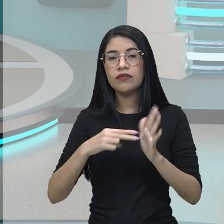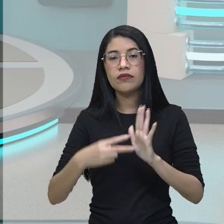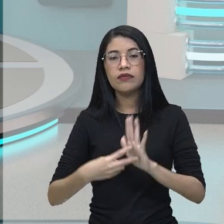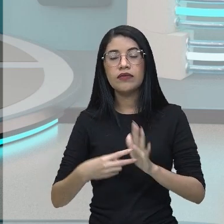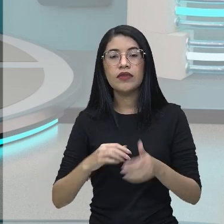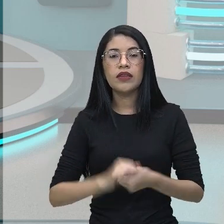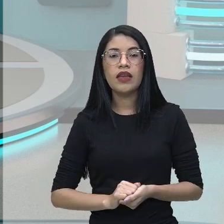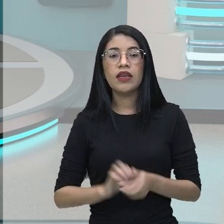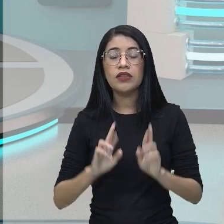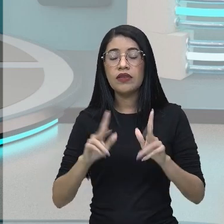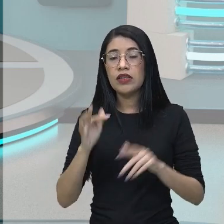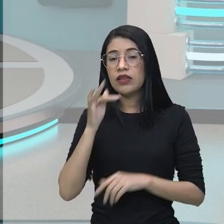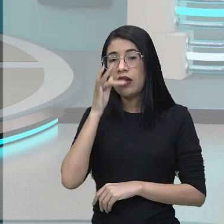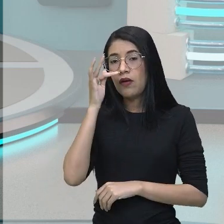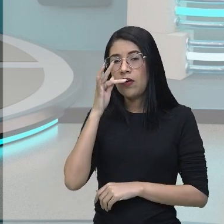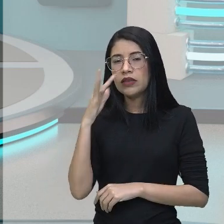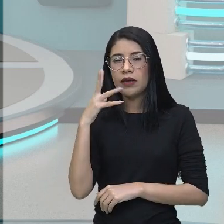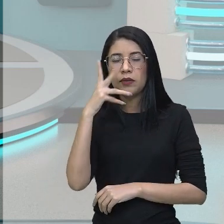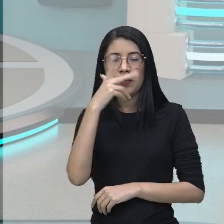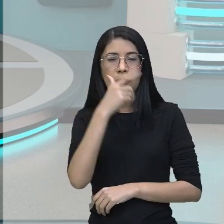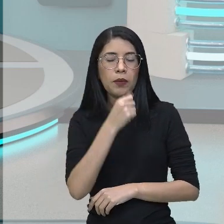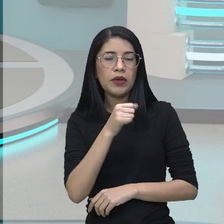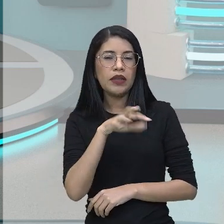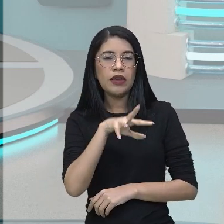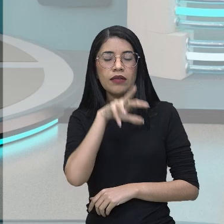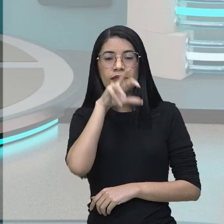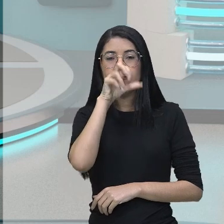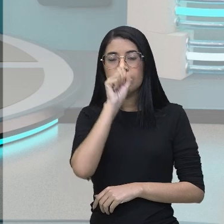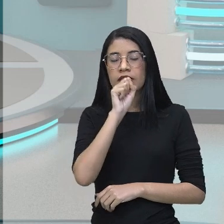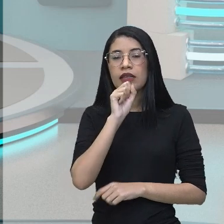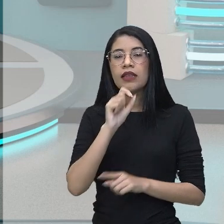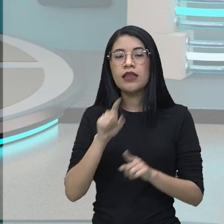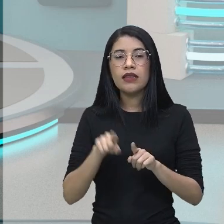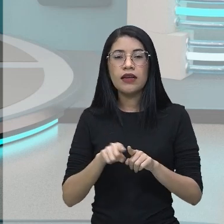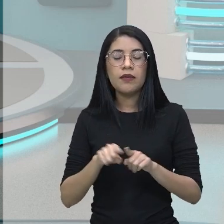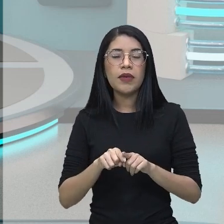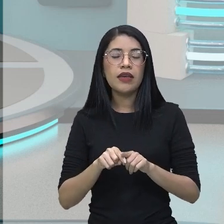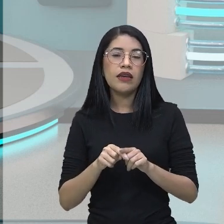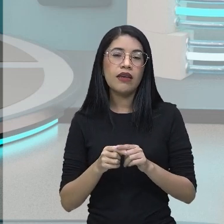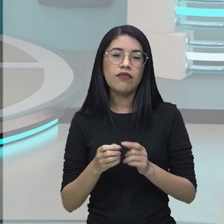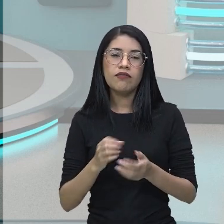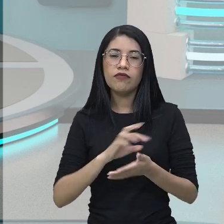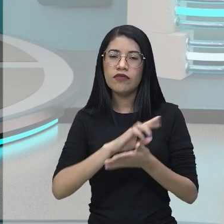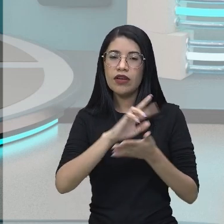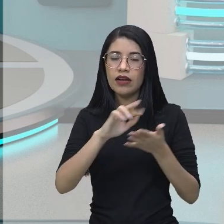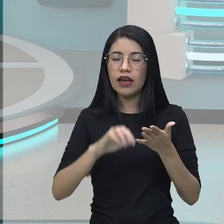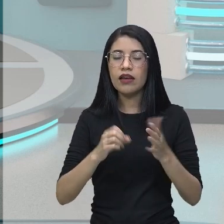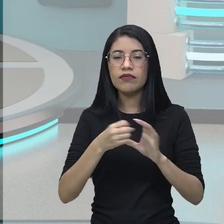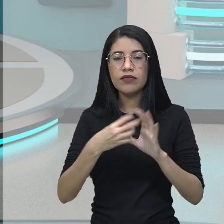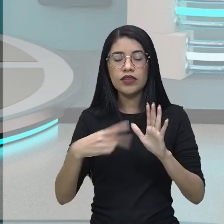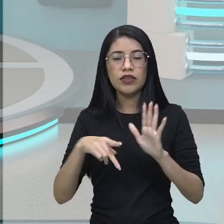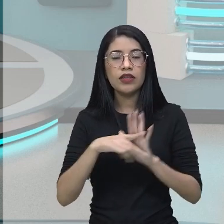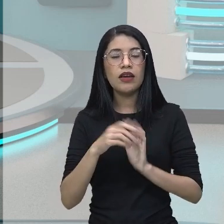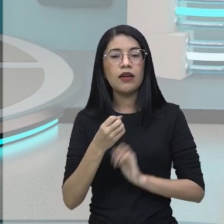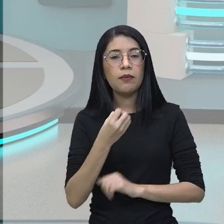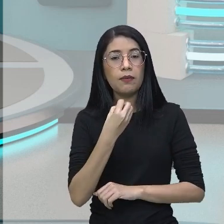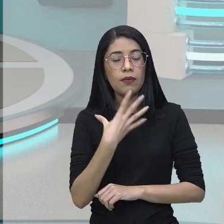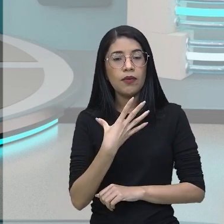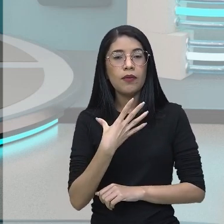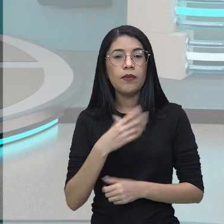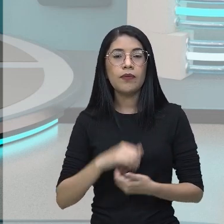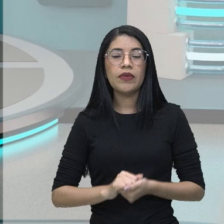ideal de beleza com perfume com aquela ideia positiva assume um teor negativo essa rosa